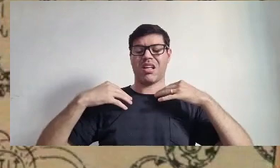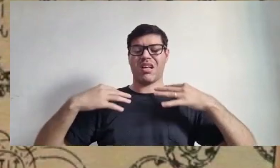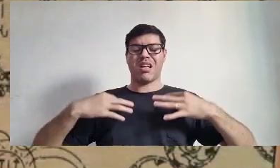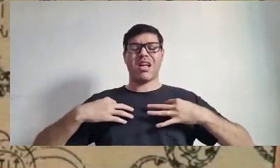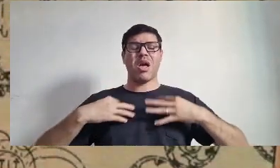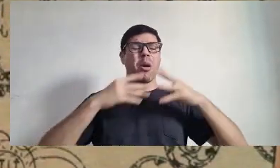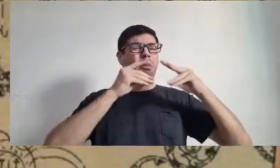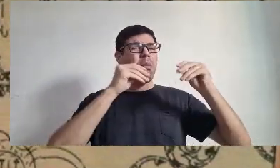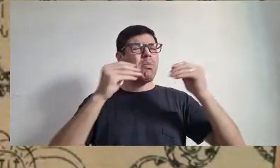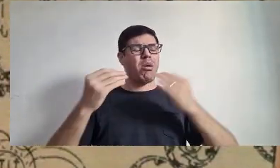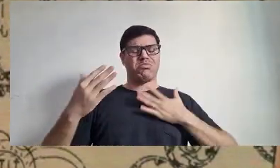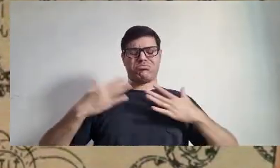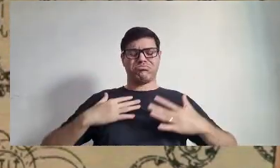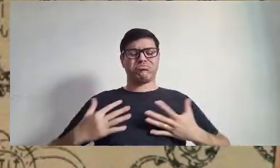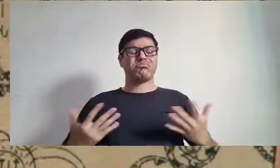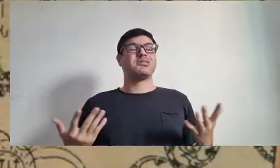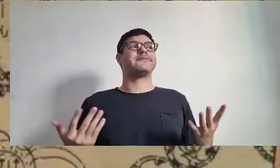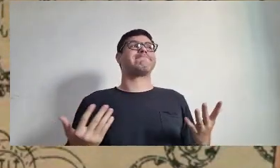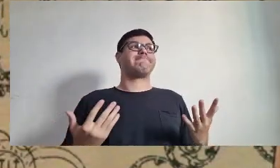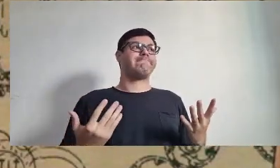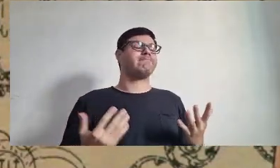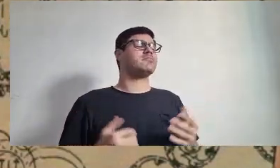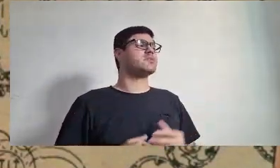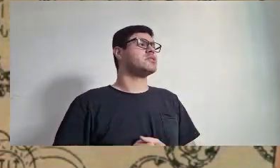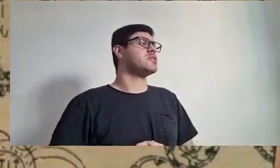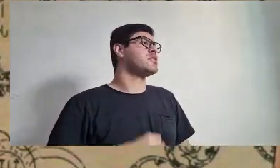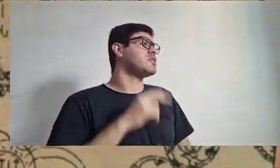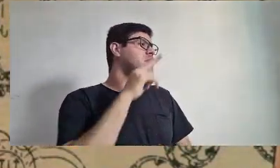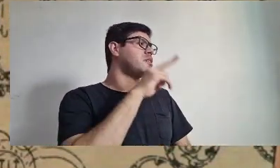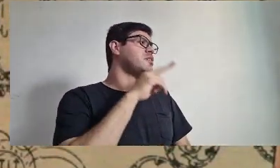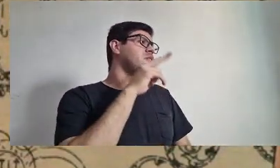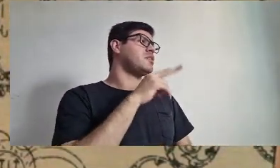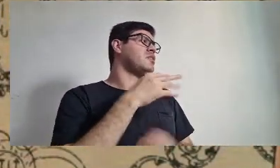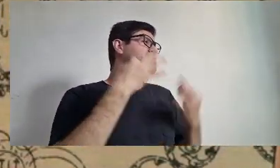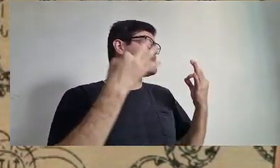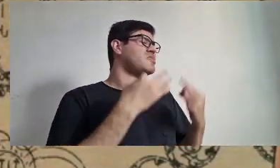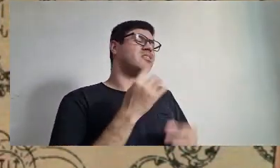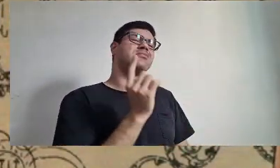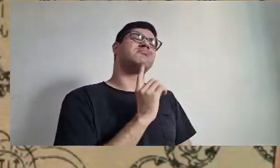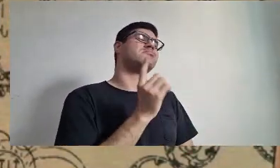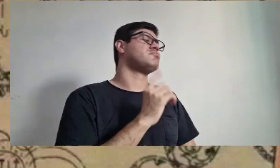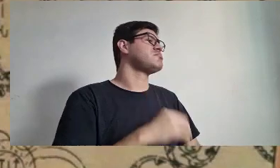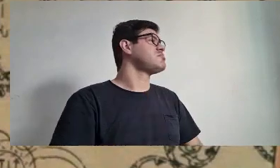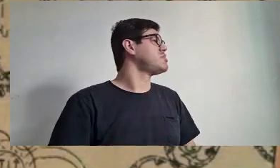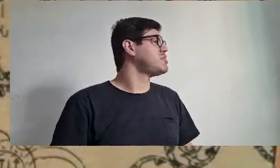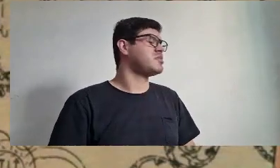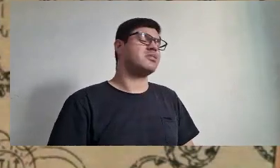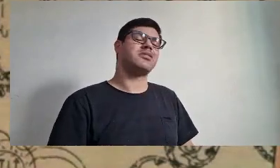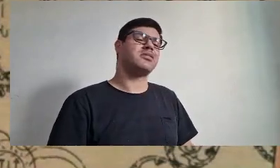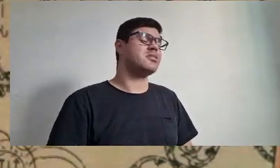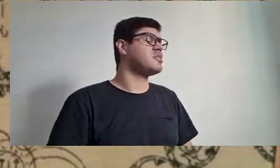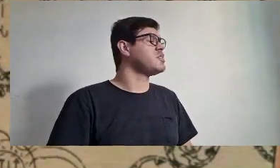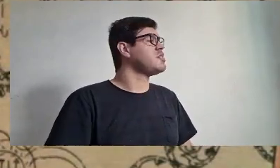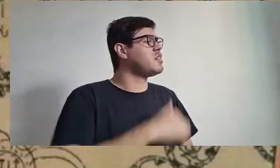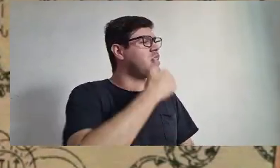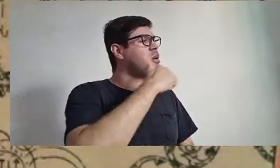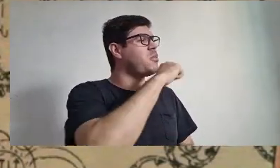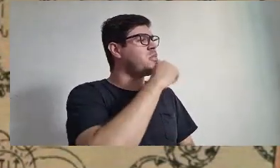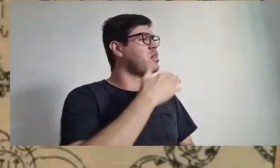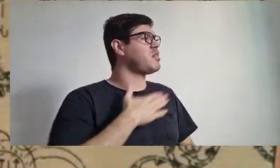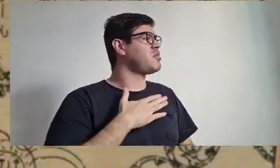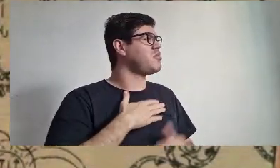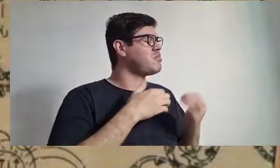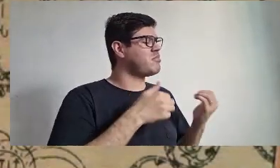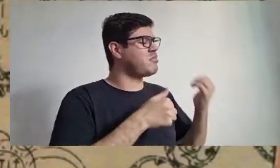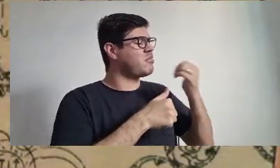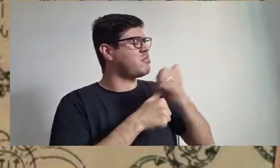empoeirada. Trabalhar na roça aquilo assim tocou meu coração. Eu falei, não está certo isso. Não está certo. Minha mãe, no meu lugar na roça, e